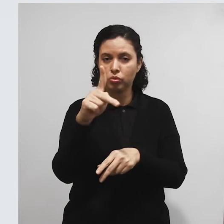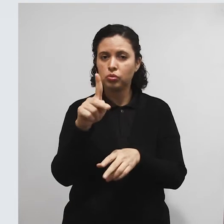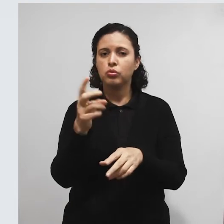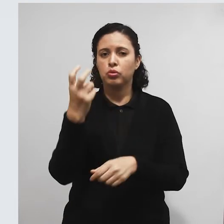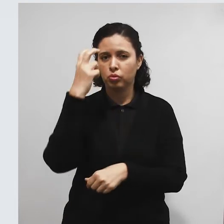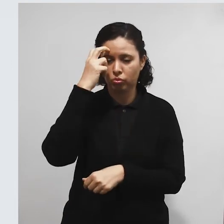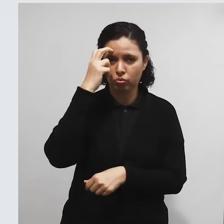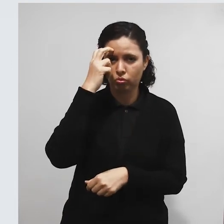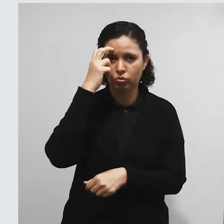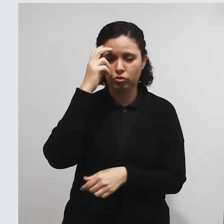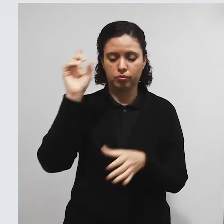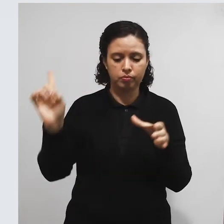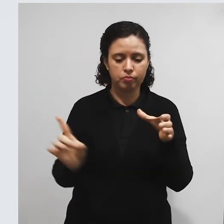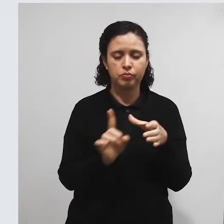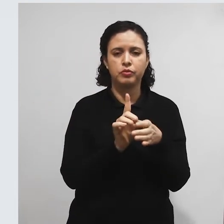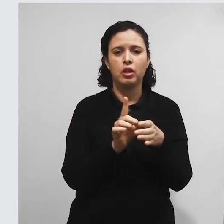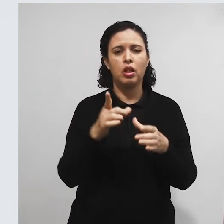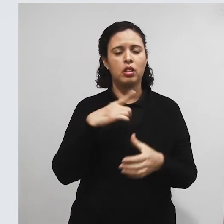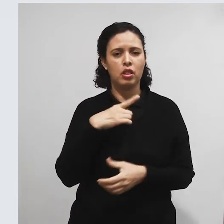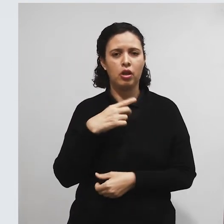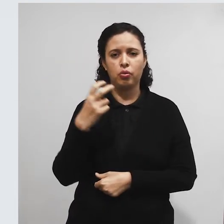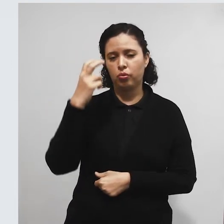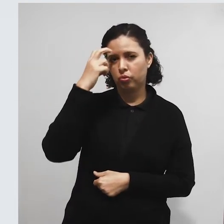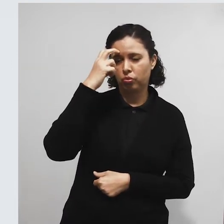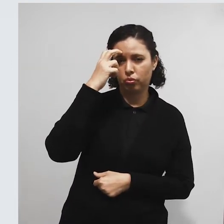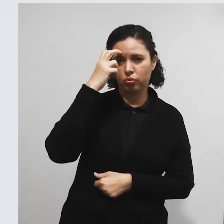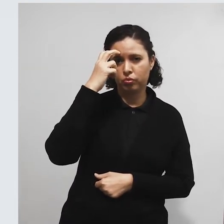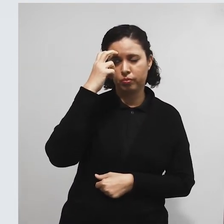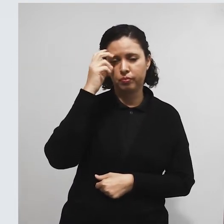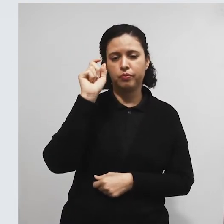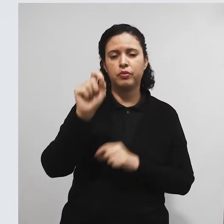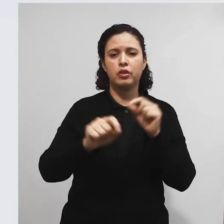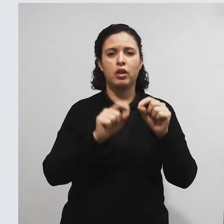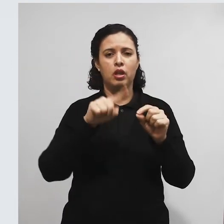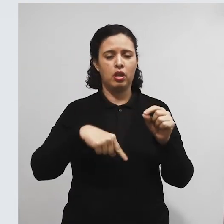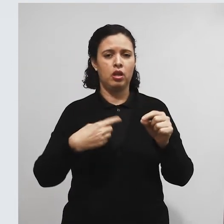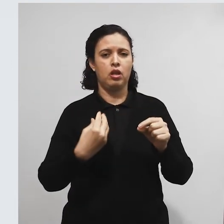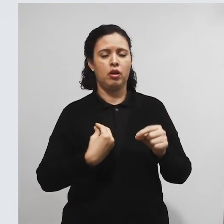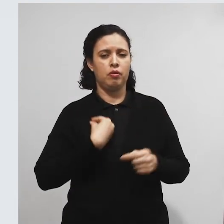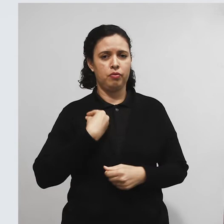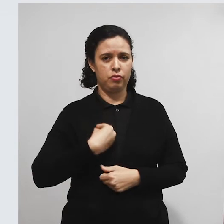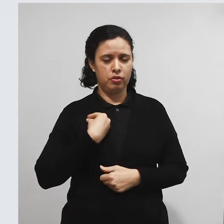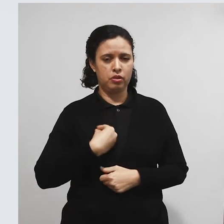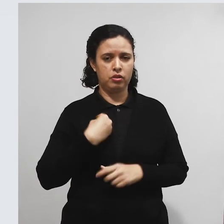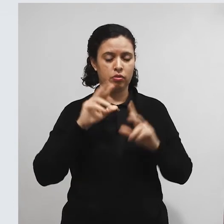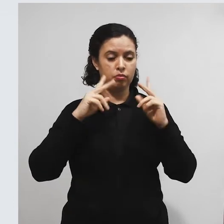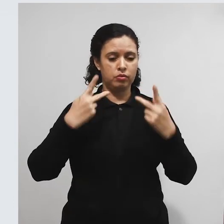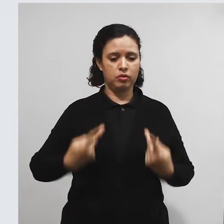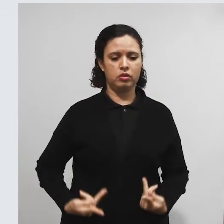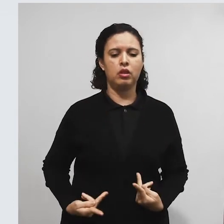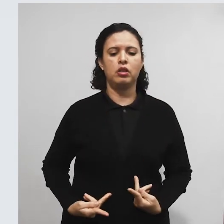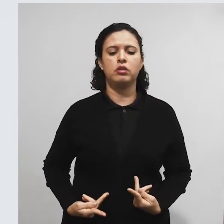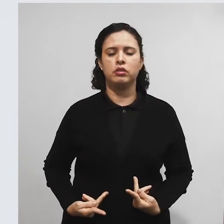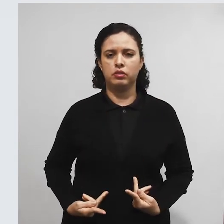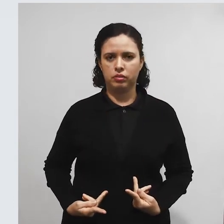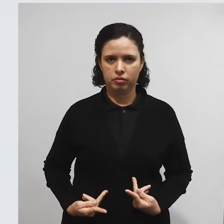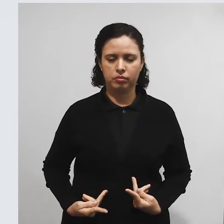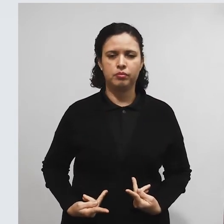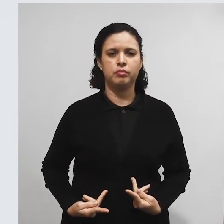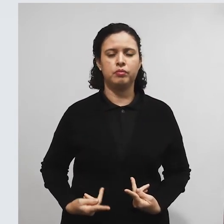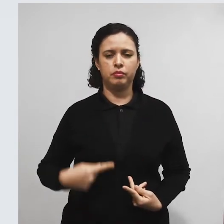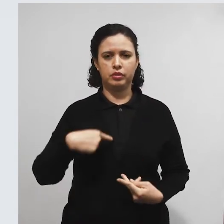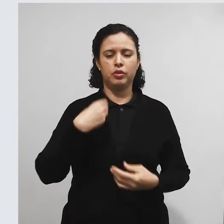numa cultura. Então nós temos cultura no singular, que é o modo de vida da humanidade, essa tradição, essa forma